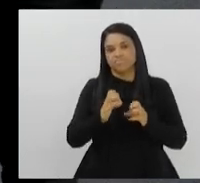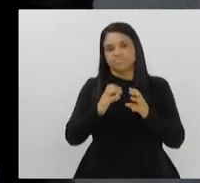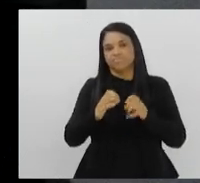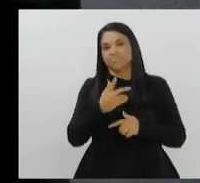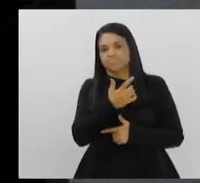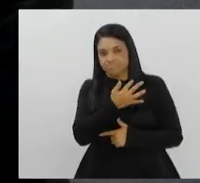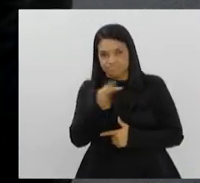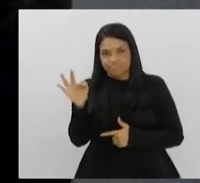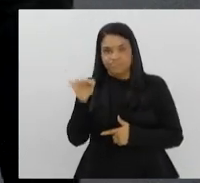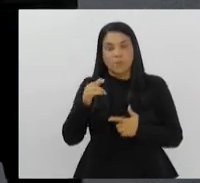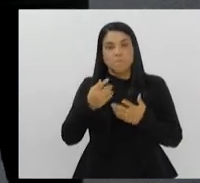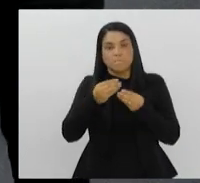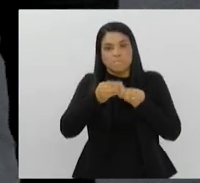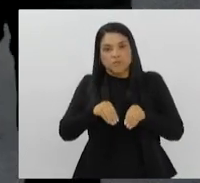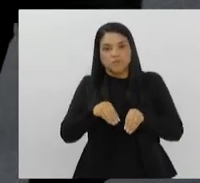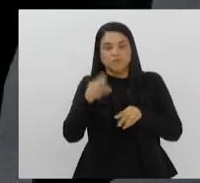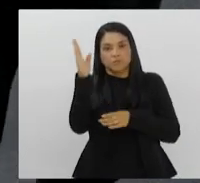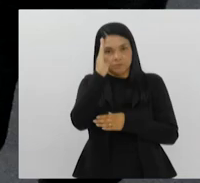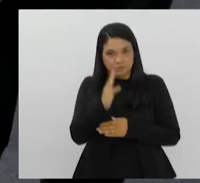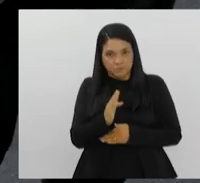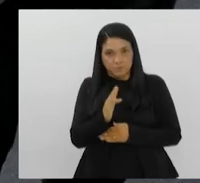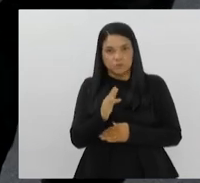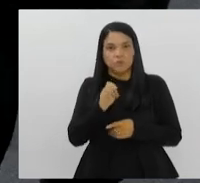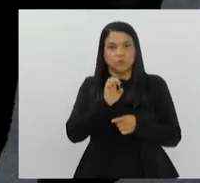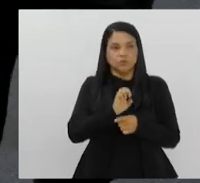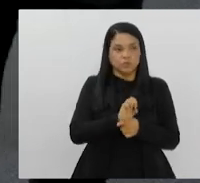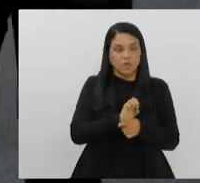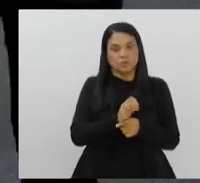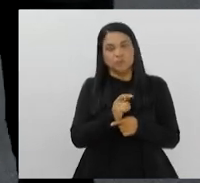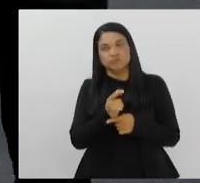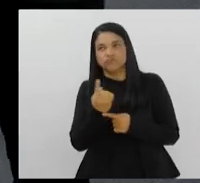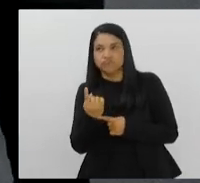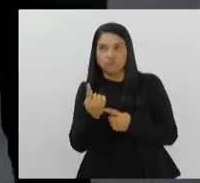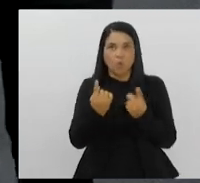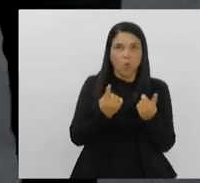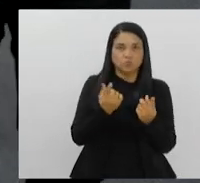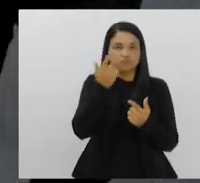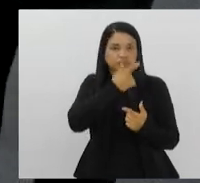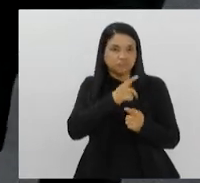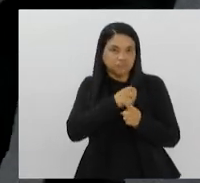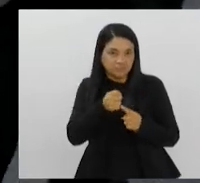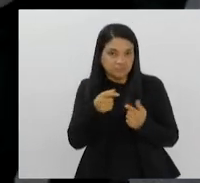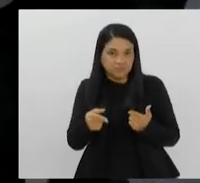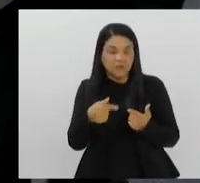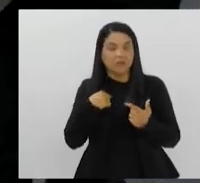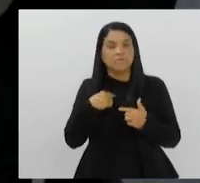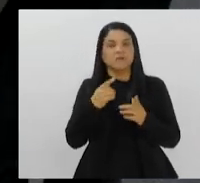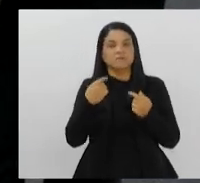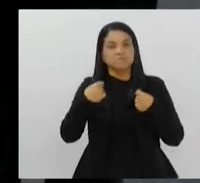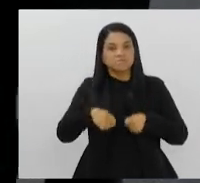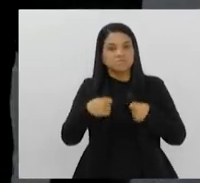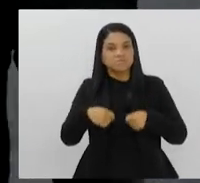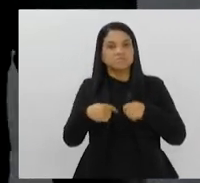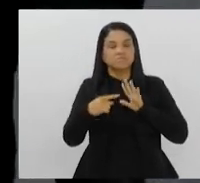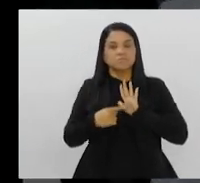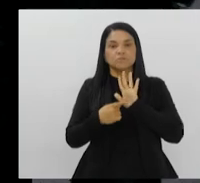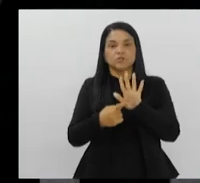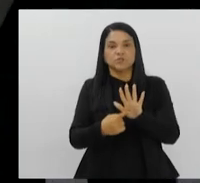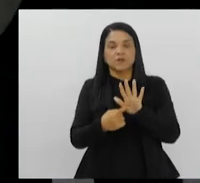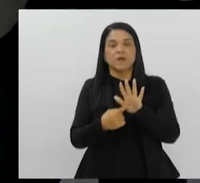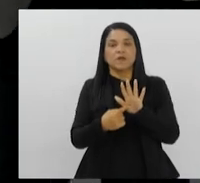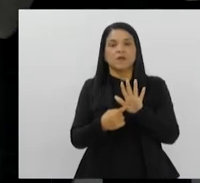que acabava prejudicando o país como um todo, embora um Estado ou outro pudesse levar vantagem, mas queria, na verdade, destacar da necessidade no Parlamento a gente